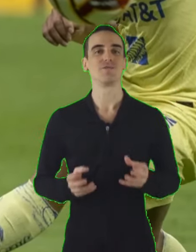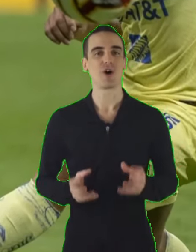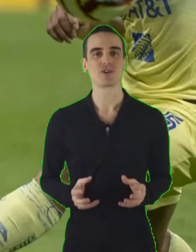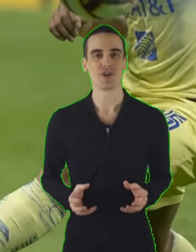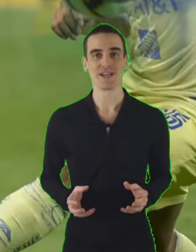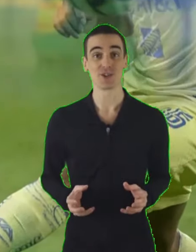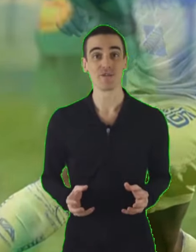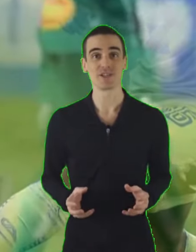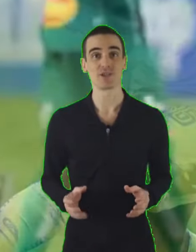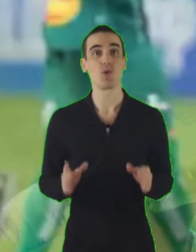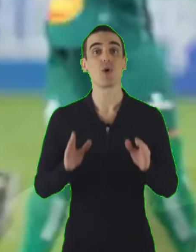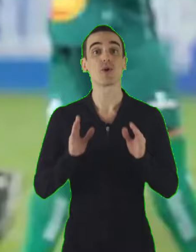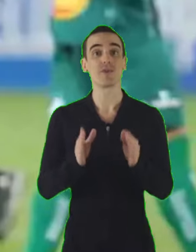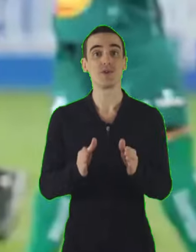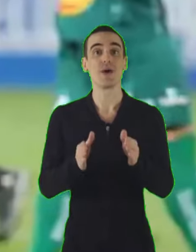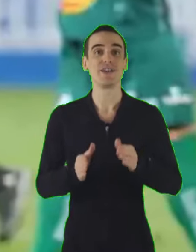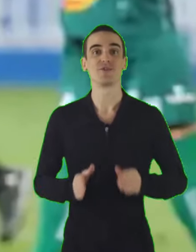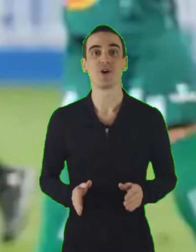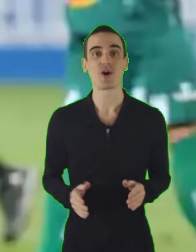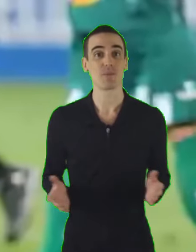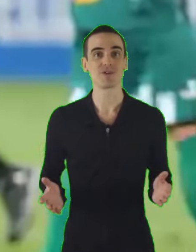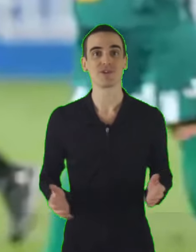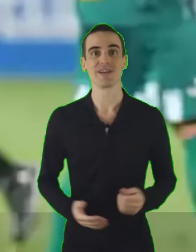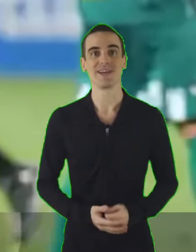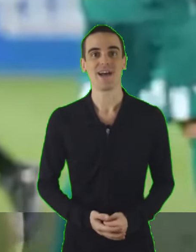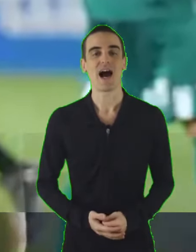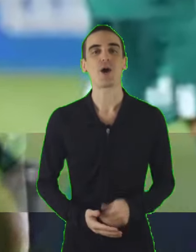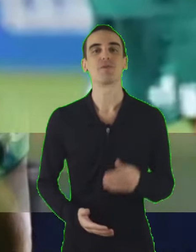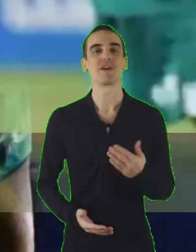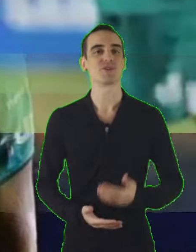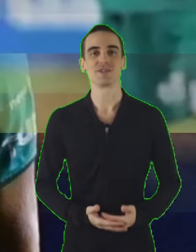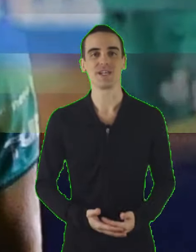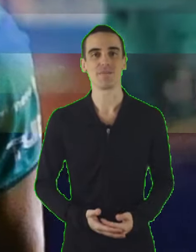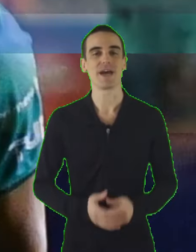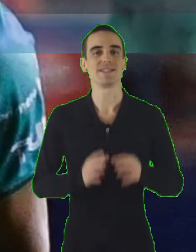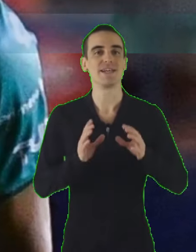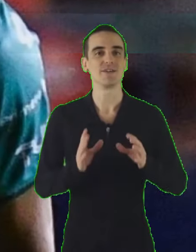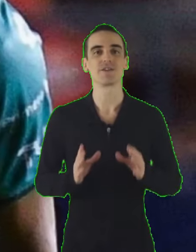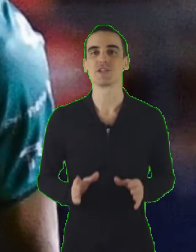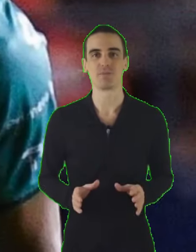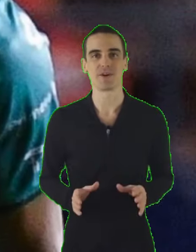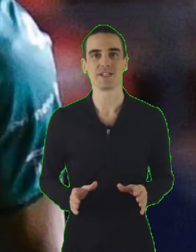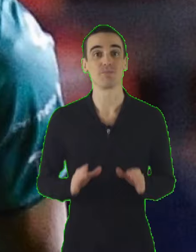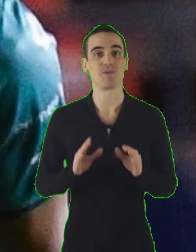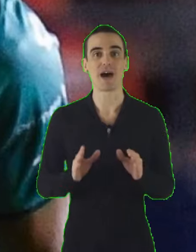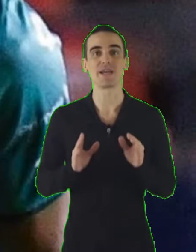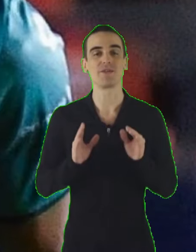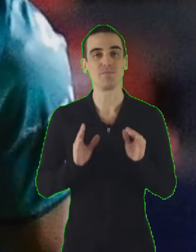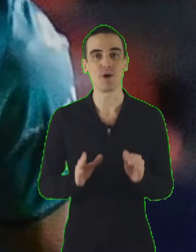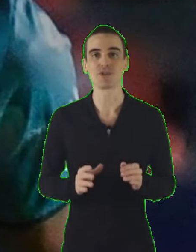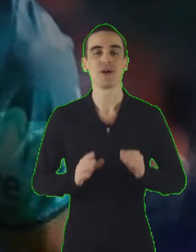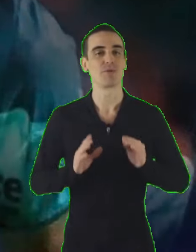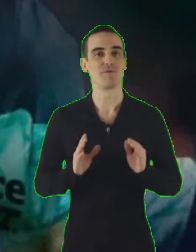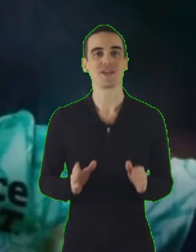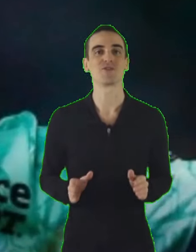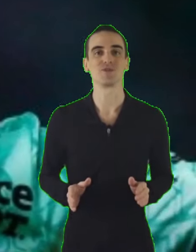o volante trabalhou no clube mexicano com Nicolas larcamon treinador anunciado pela raposa para acadar a equipe em 2024 a informação do